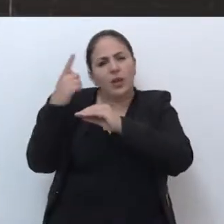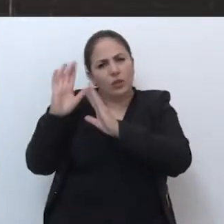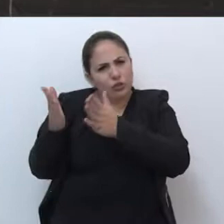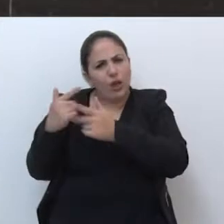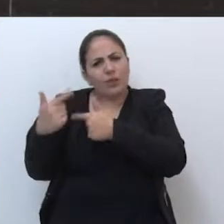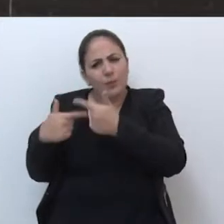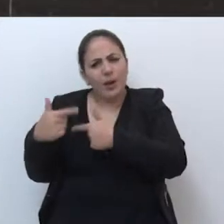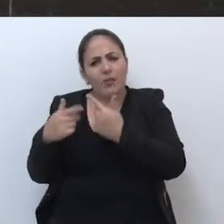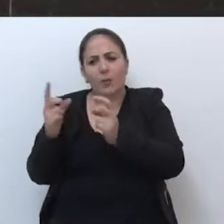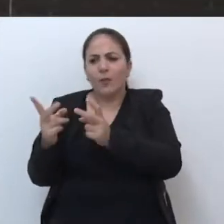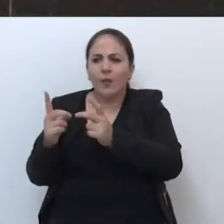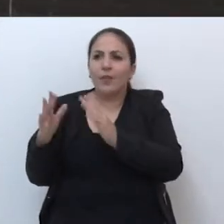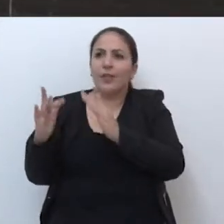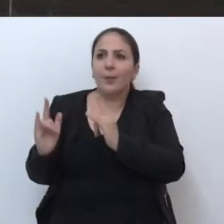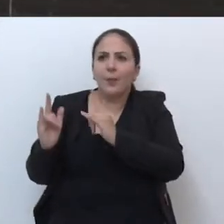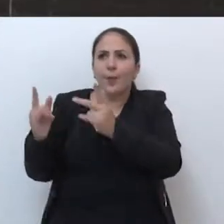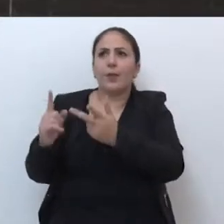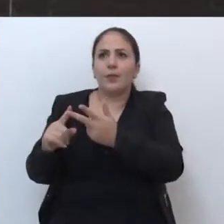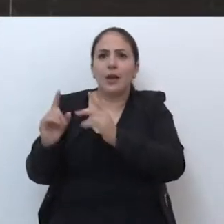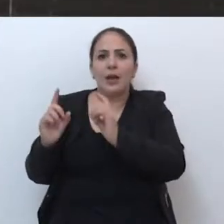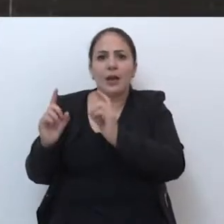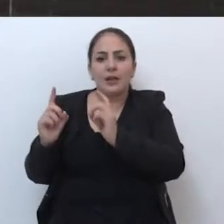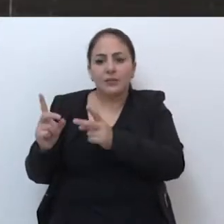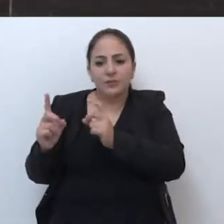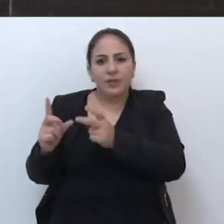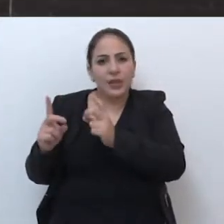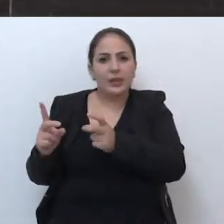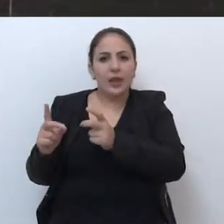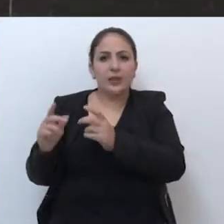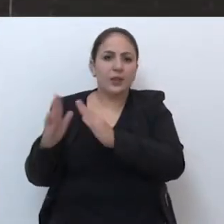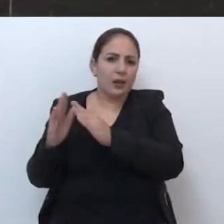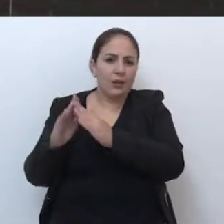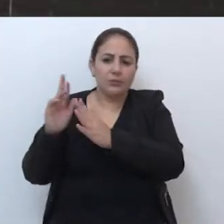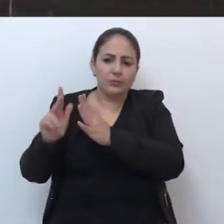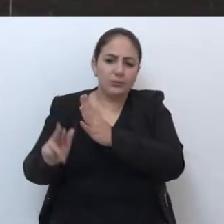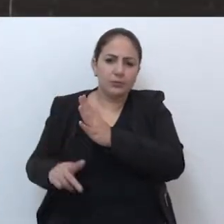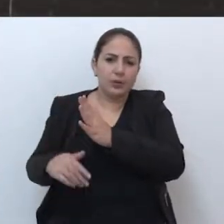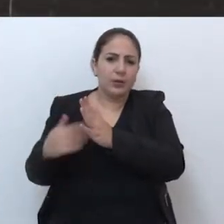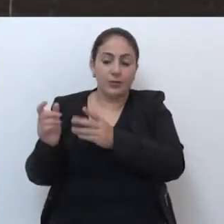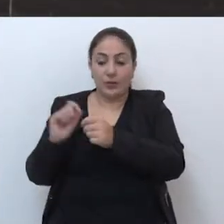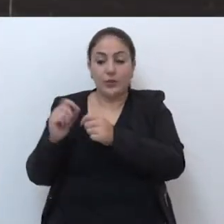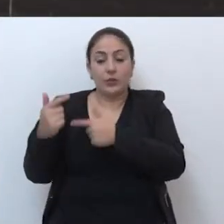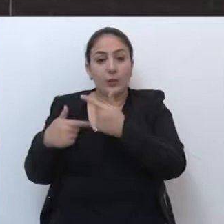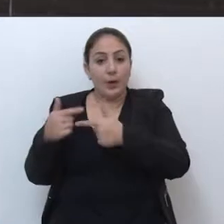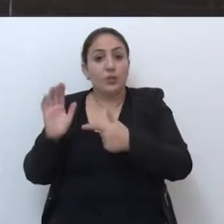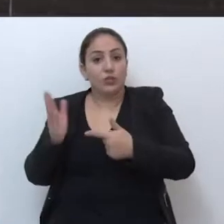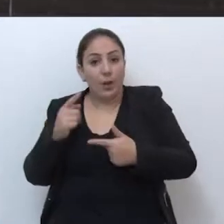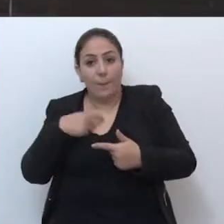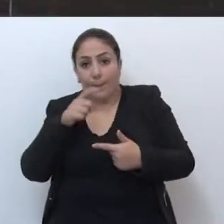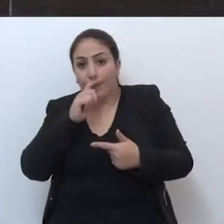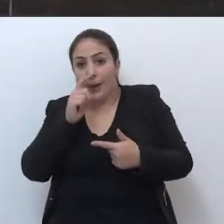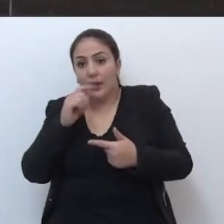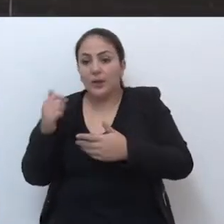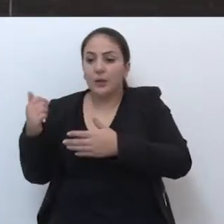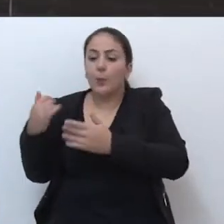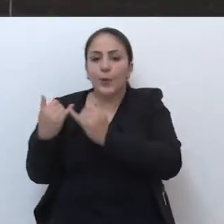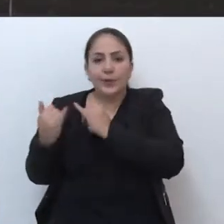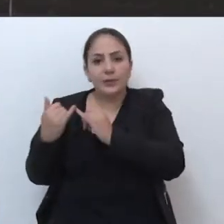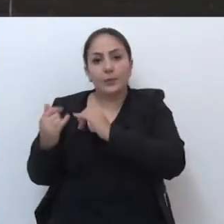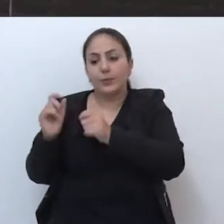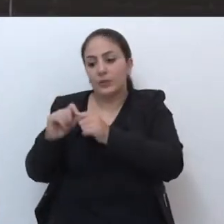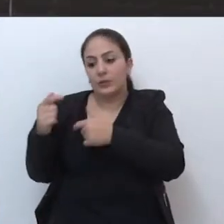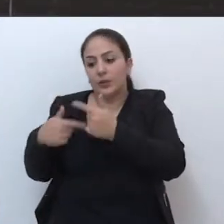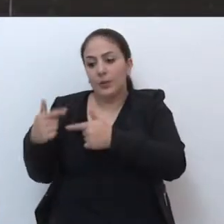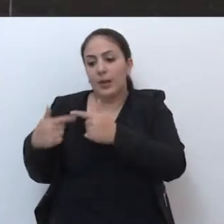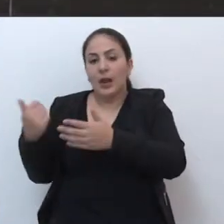como corretor, que na época não se denominava corretor de imóveis, apenas corretor. Ele fazia esse trabalho levando agricultores daquela